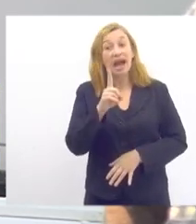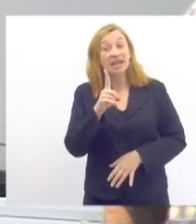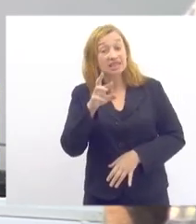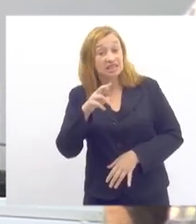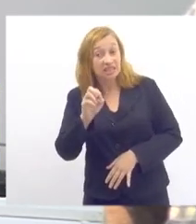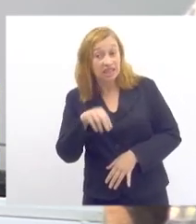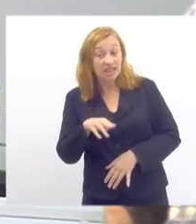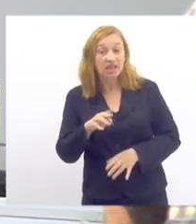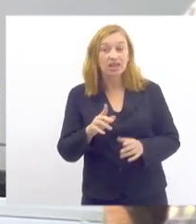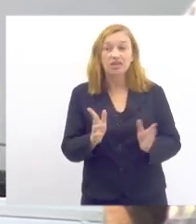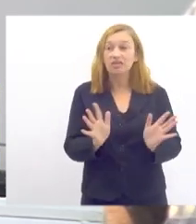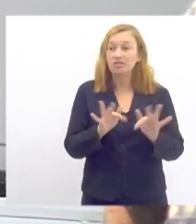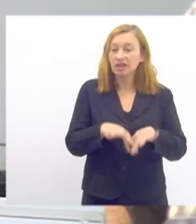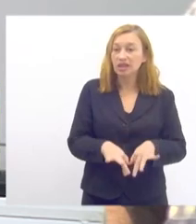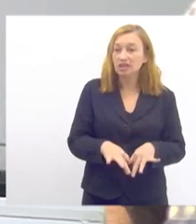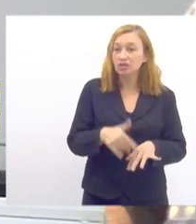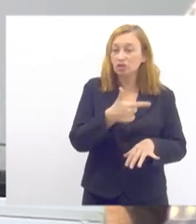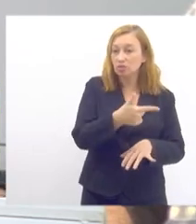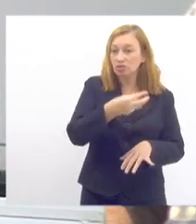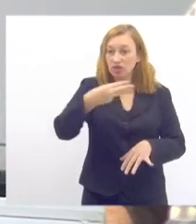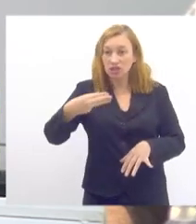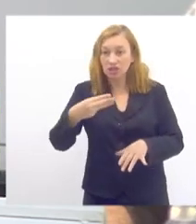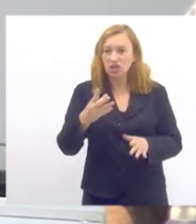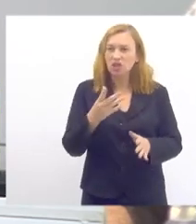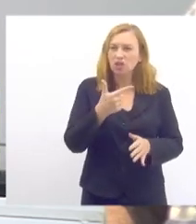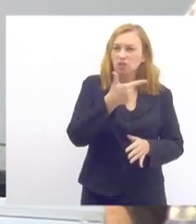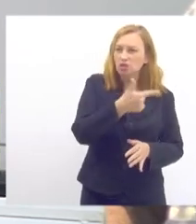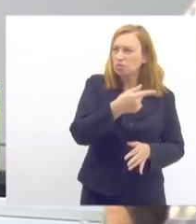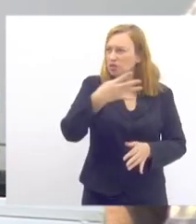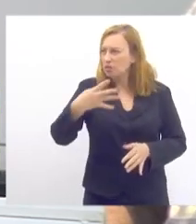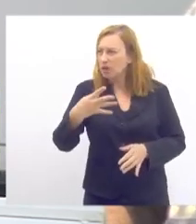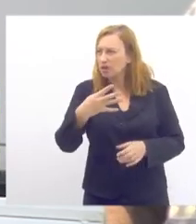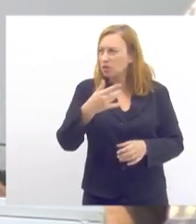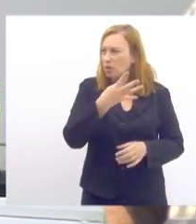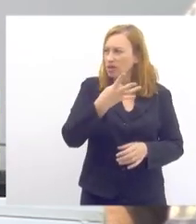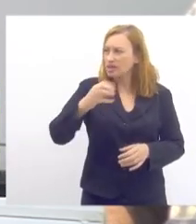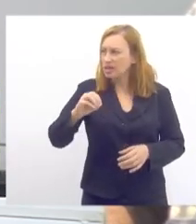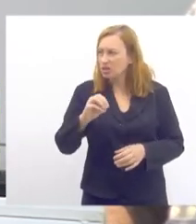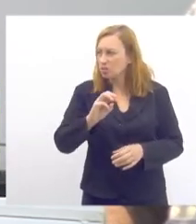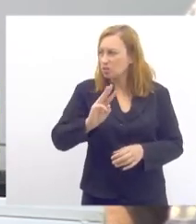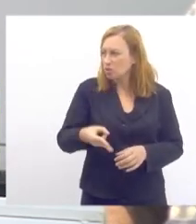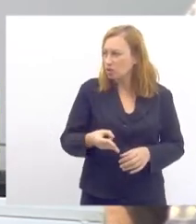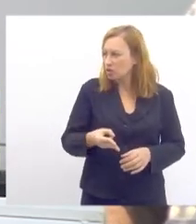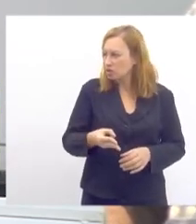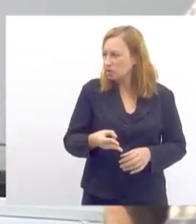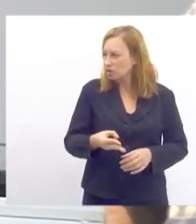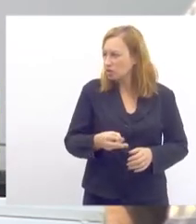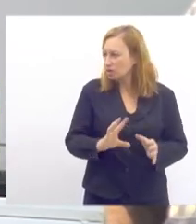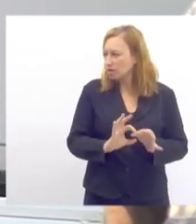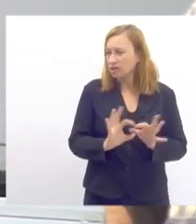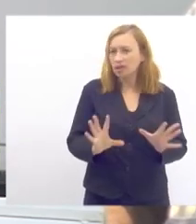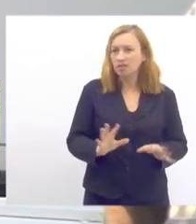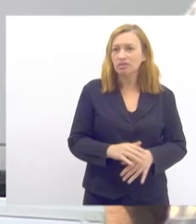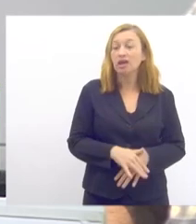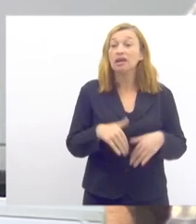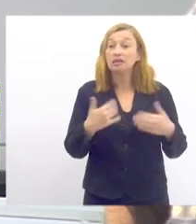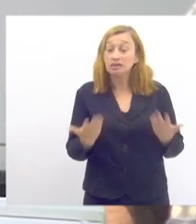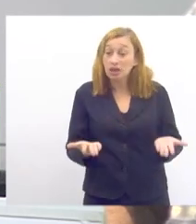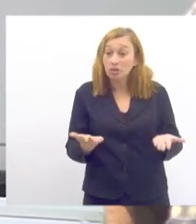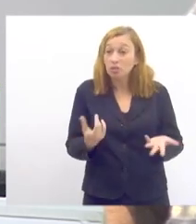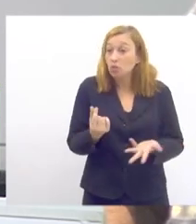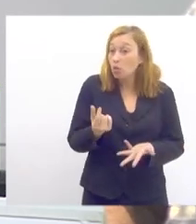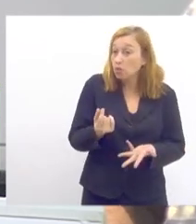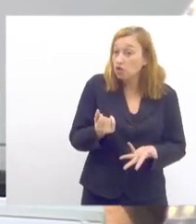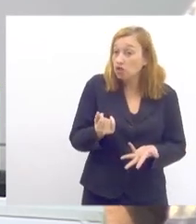em 2023, em 2024 nós vamos ter 400 milhões? 500 milhões livre? 500 milhões livre. Então, a gente, de repente, não tem o dinheiro